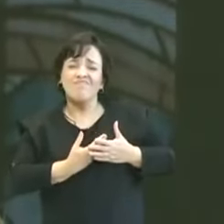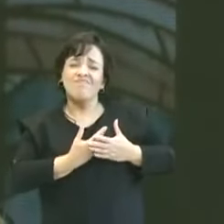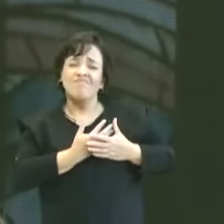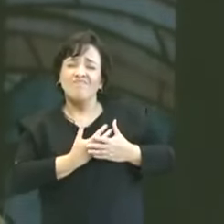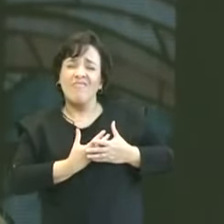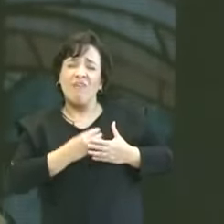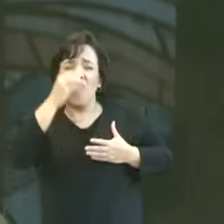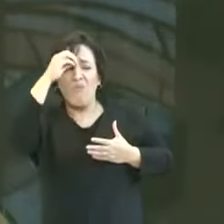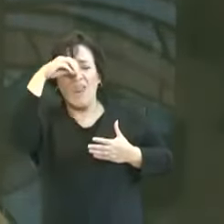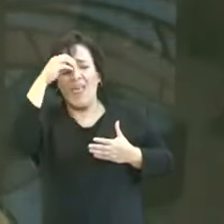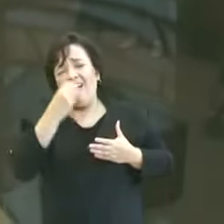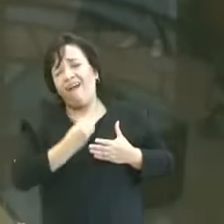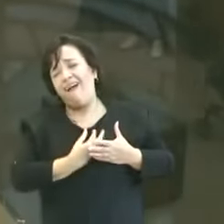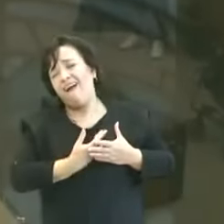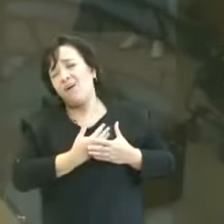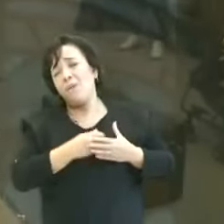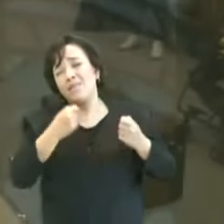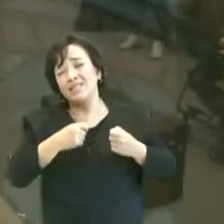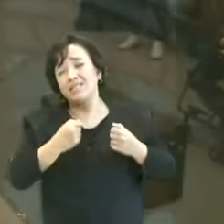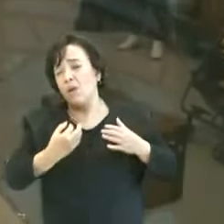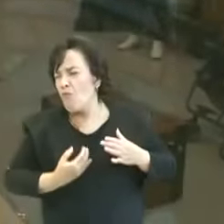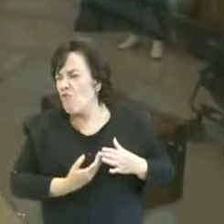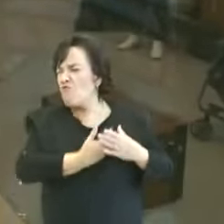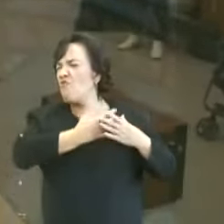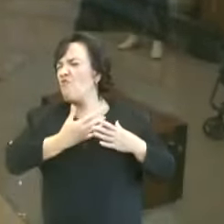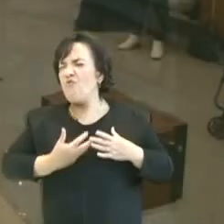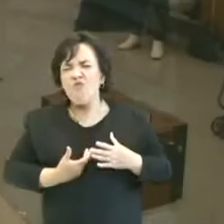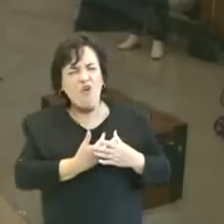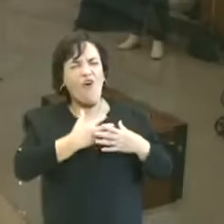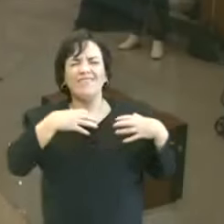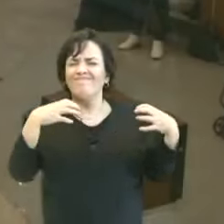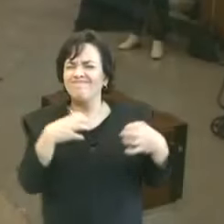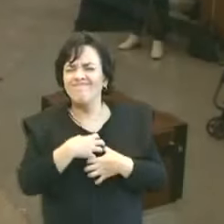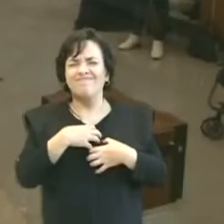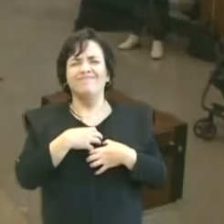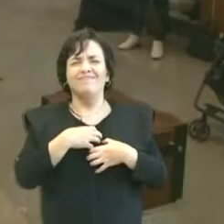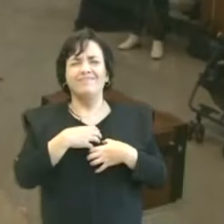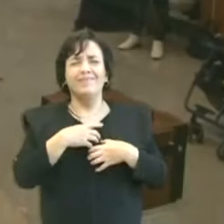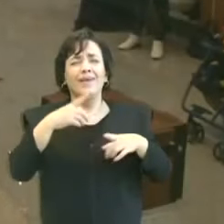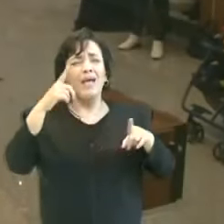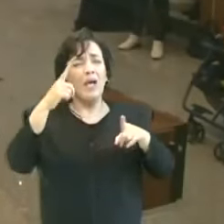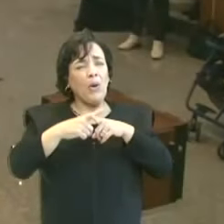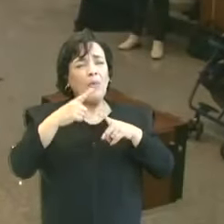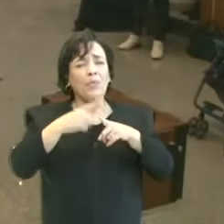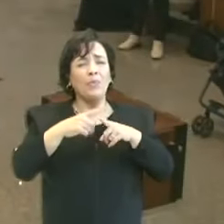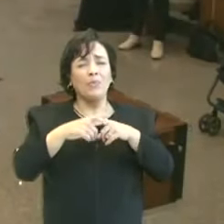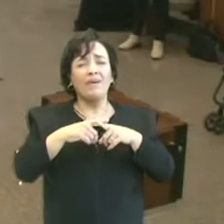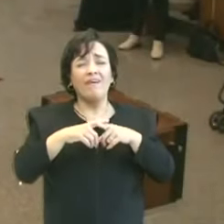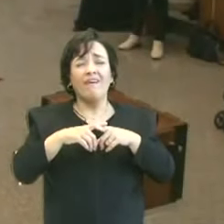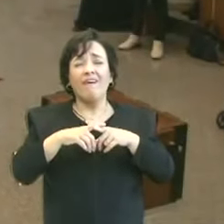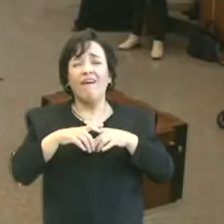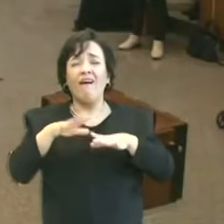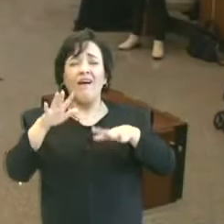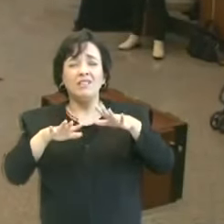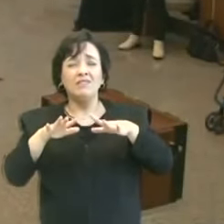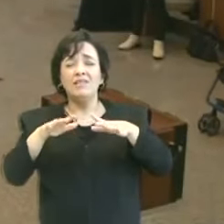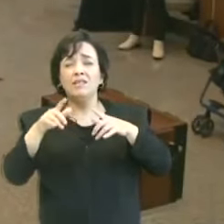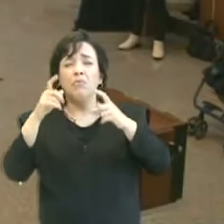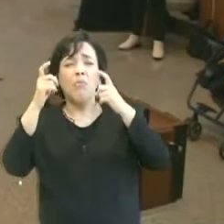Porque, Senhor, quando nos vemos, outras coisas chamam a atenção no